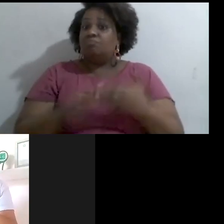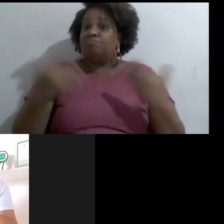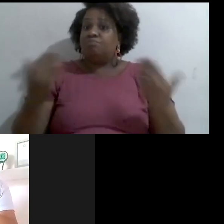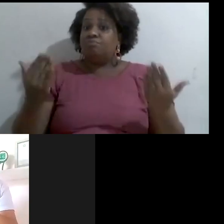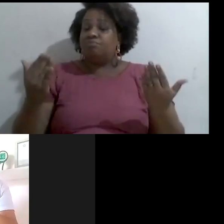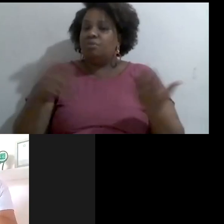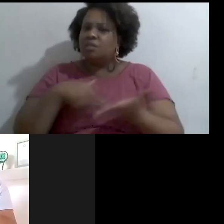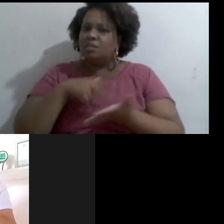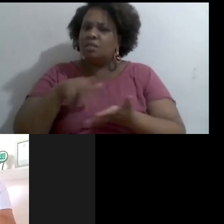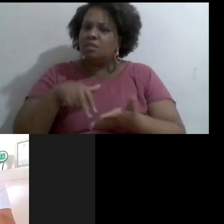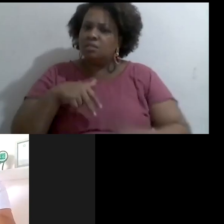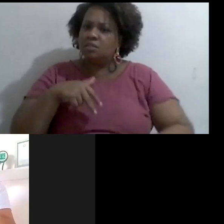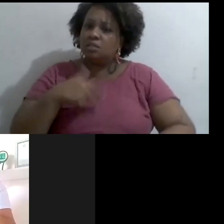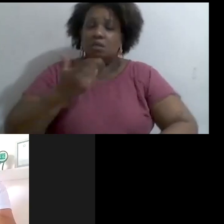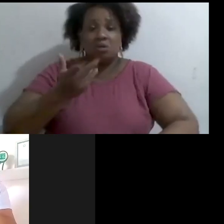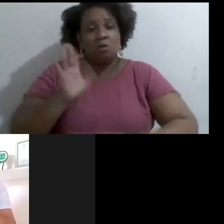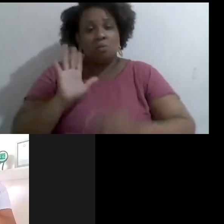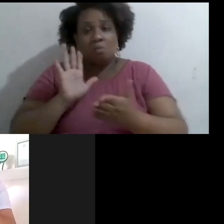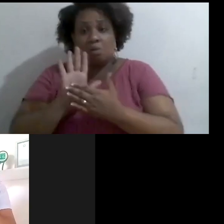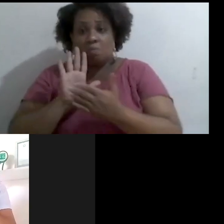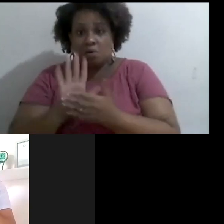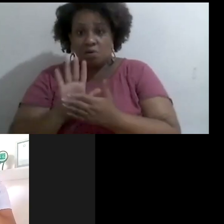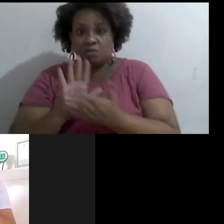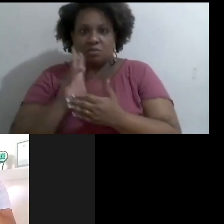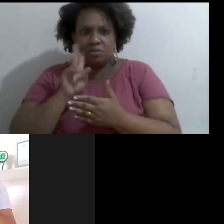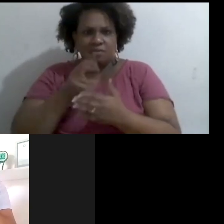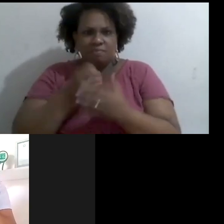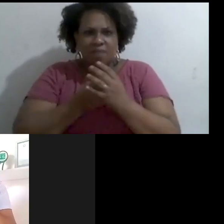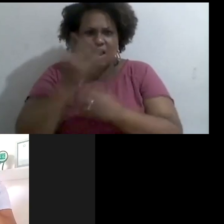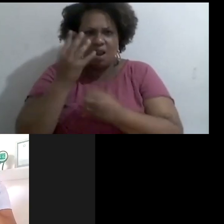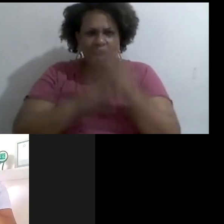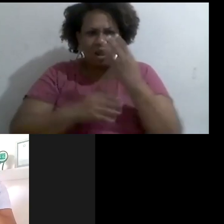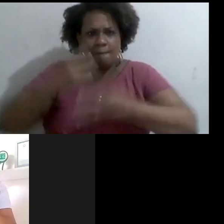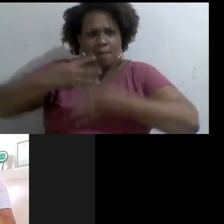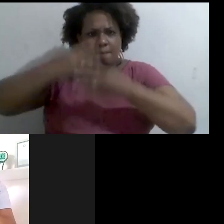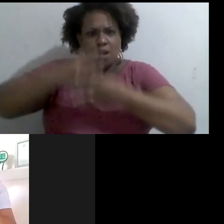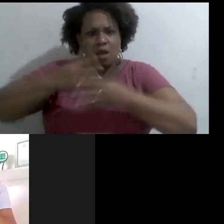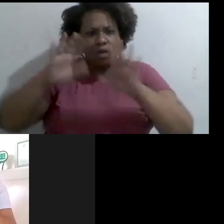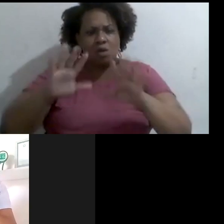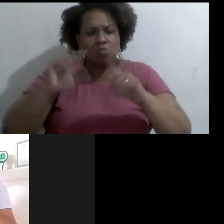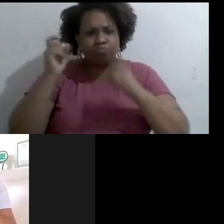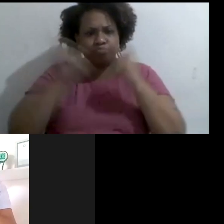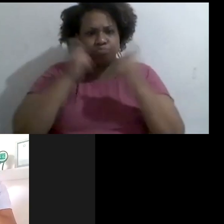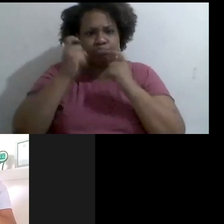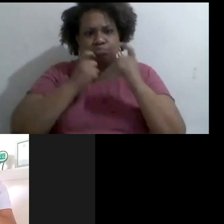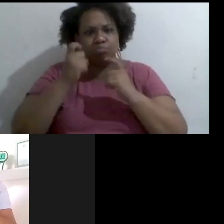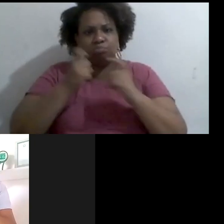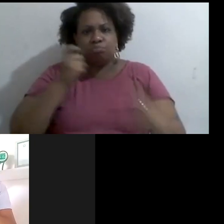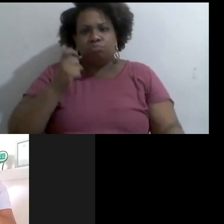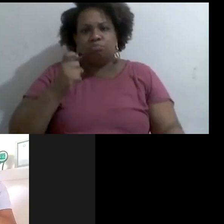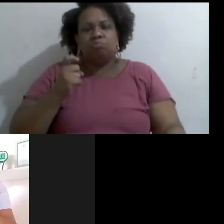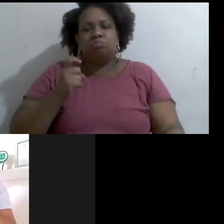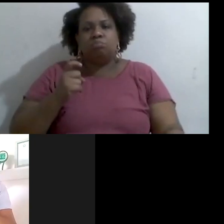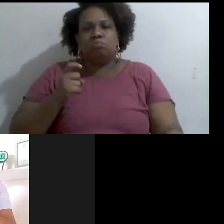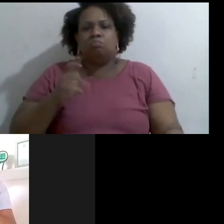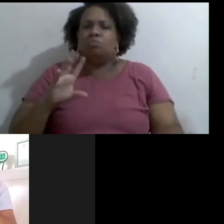eu proponho é o seguinte, eu vi várias falas aí, mas uma coisa que me preocupa, todas as coisas são